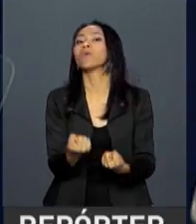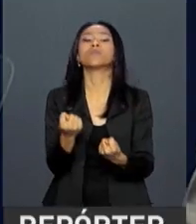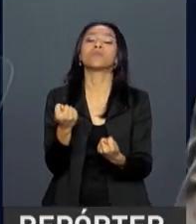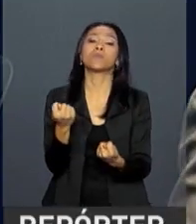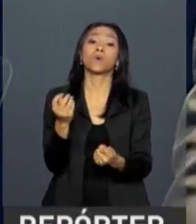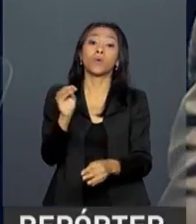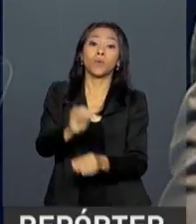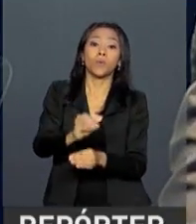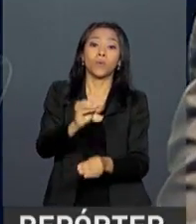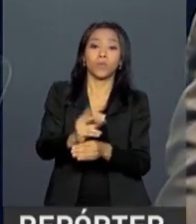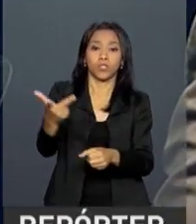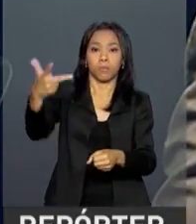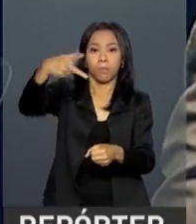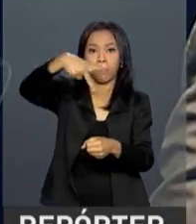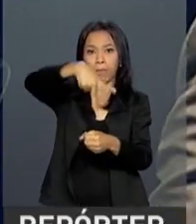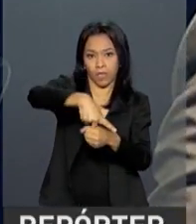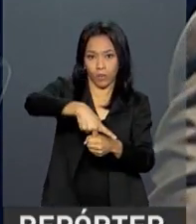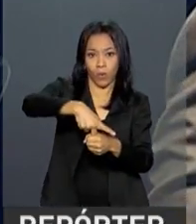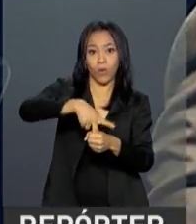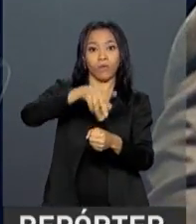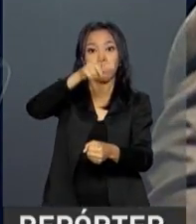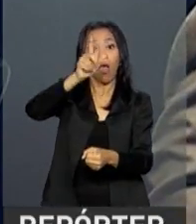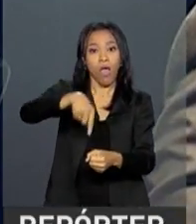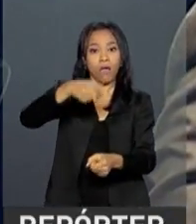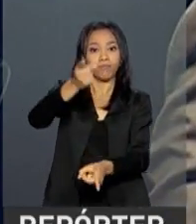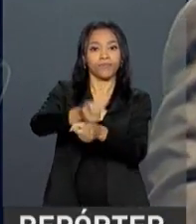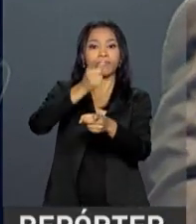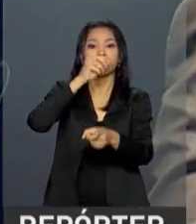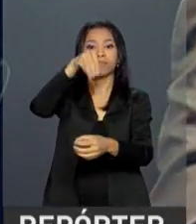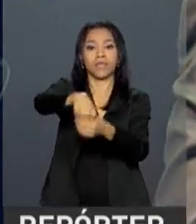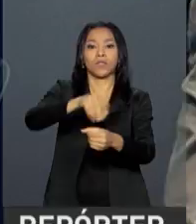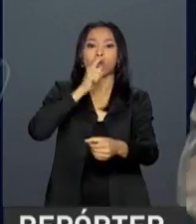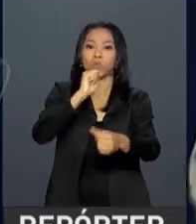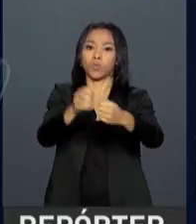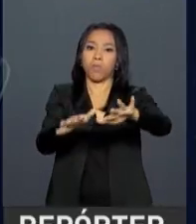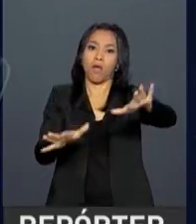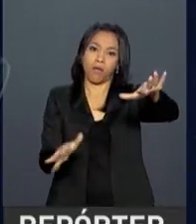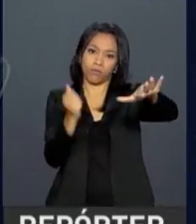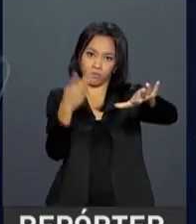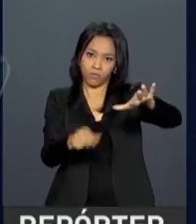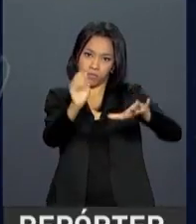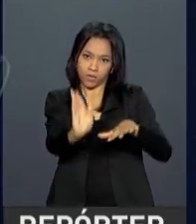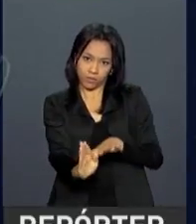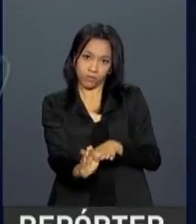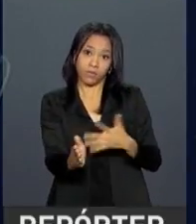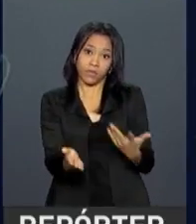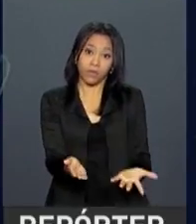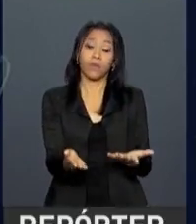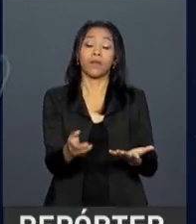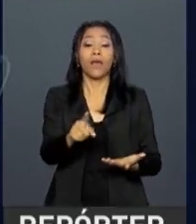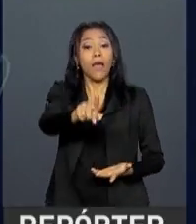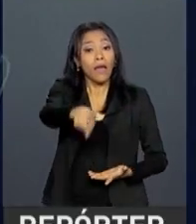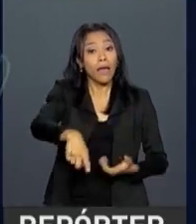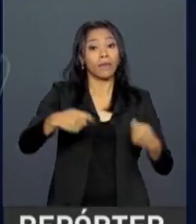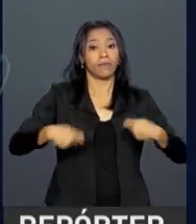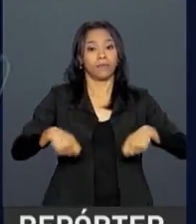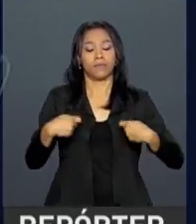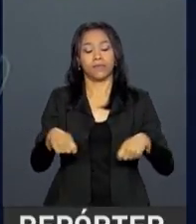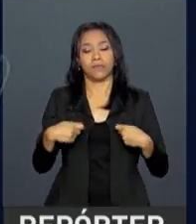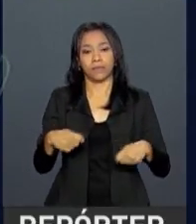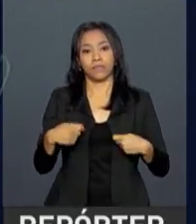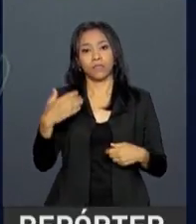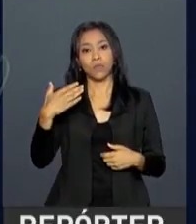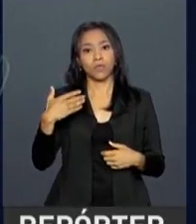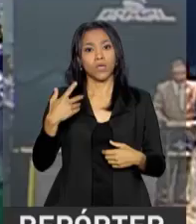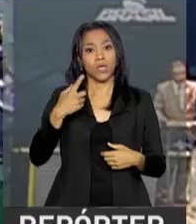petróleo se encontra no bar brasileiro e é preciso sim ter capacidade